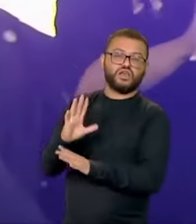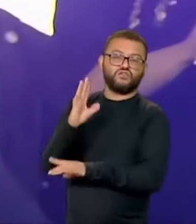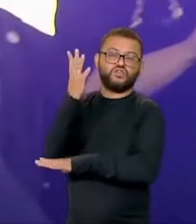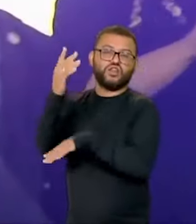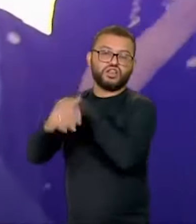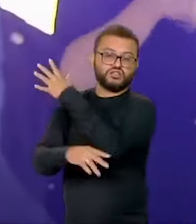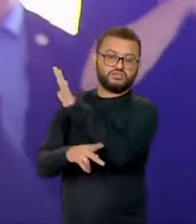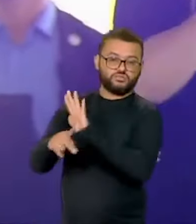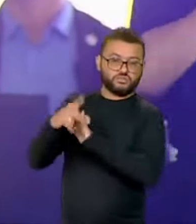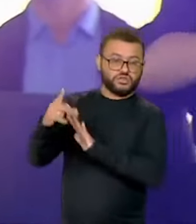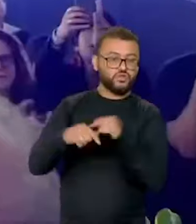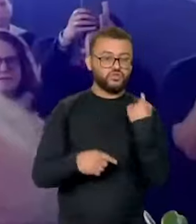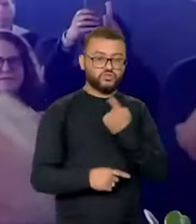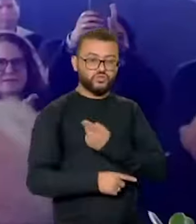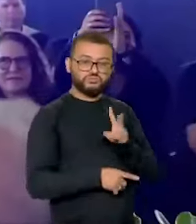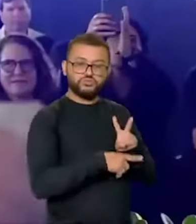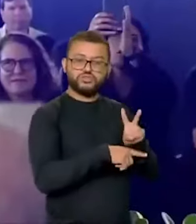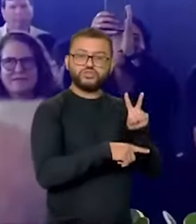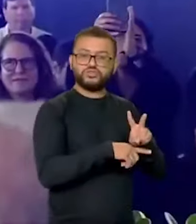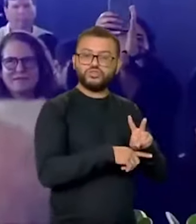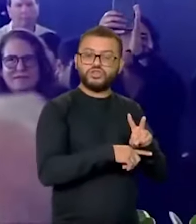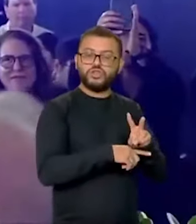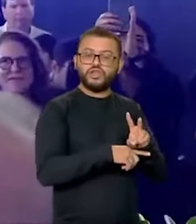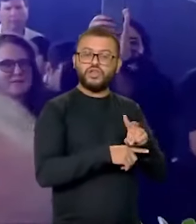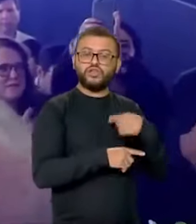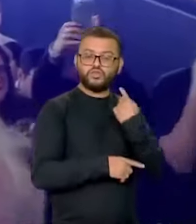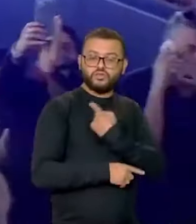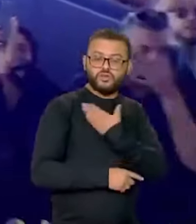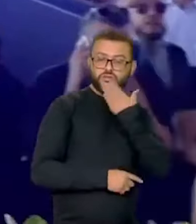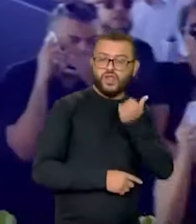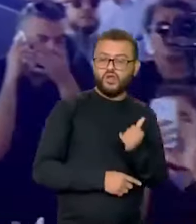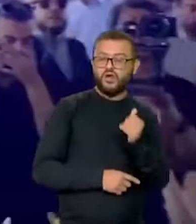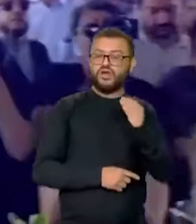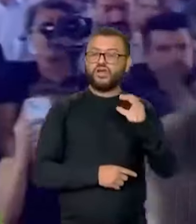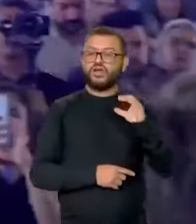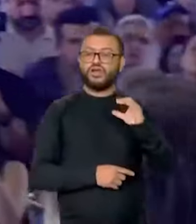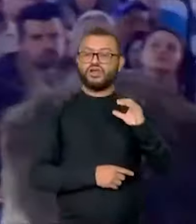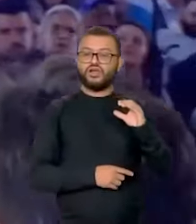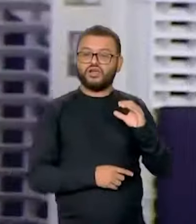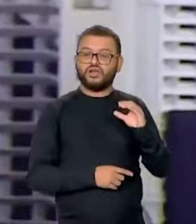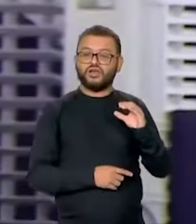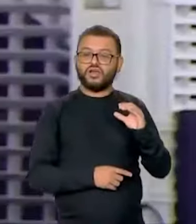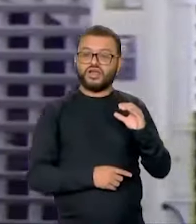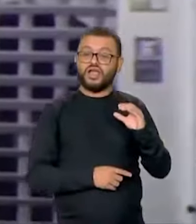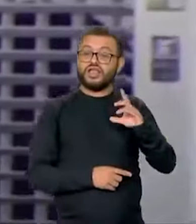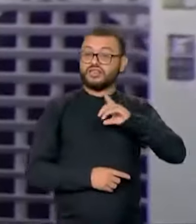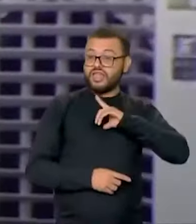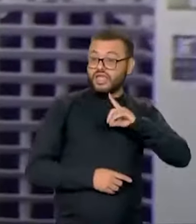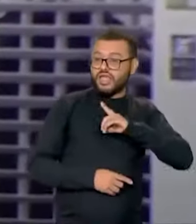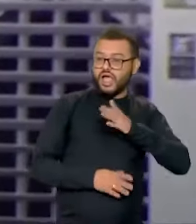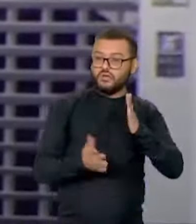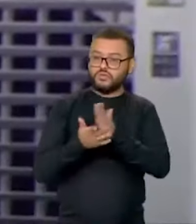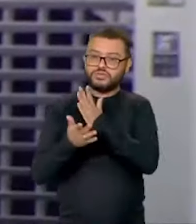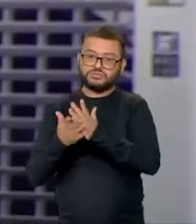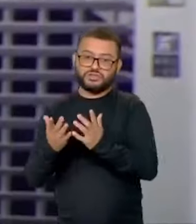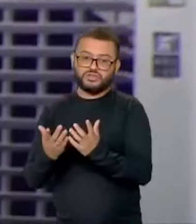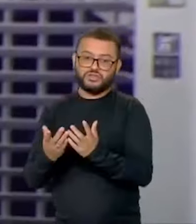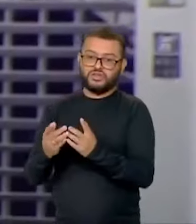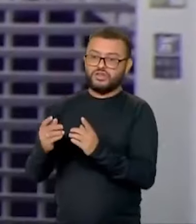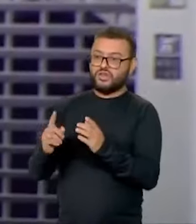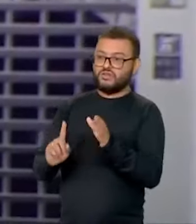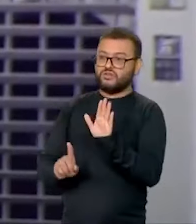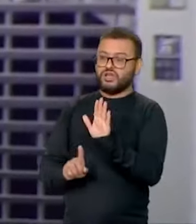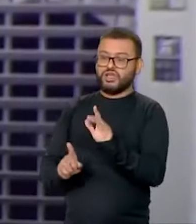gente está fazendo, sequestrando o carbono, para o mundo ficar melhor. Tem gente que ao invés de ajudar, está fazendo foguete,